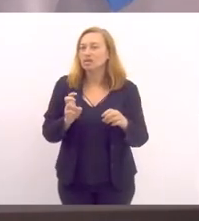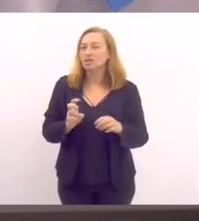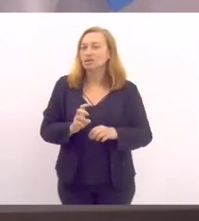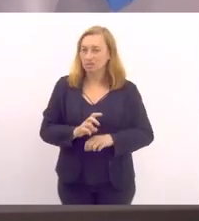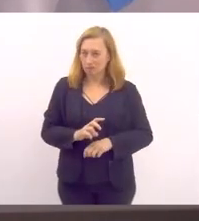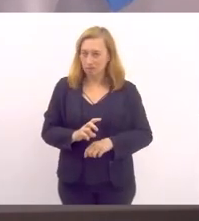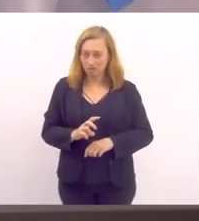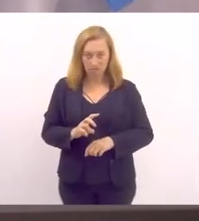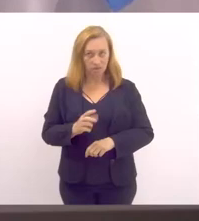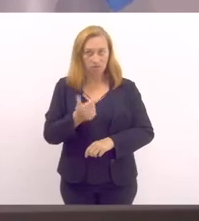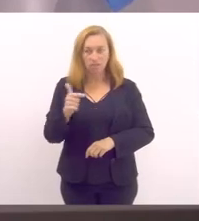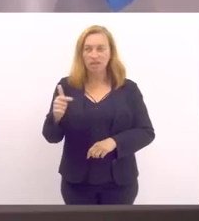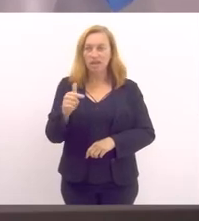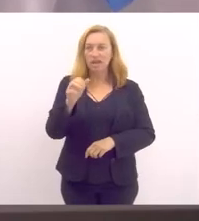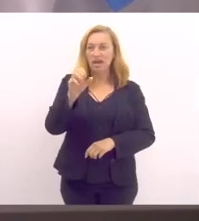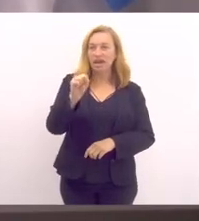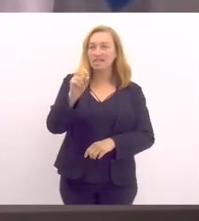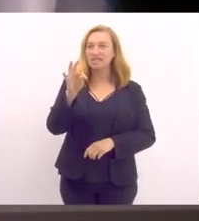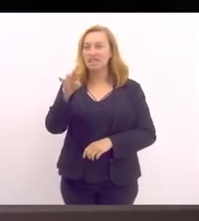bom?